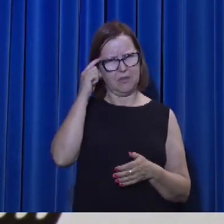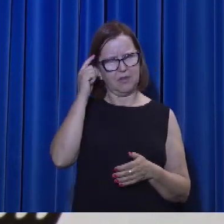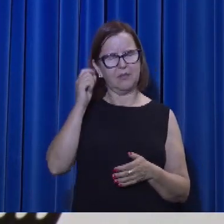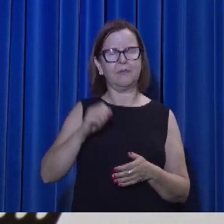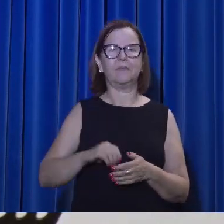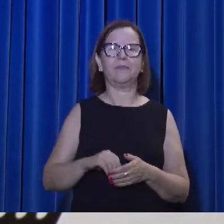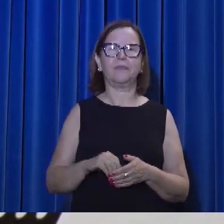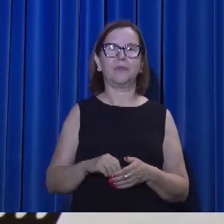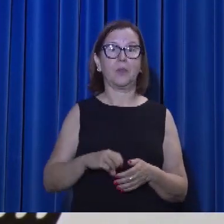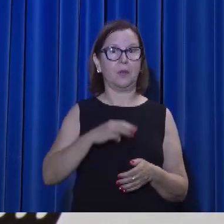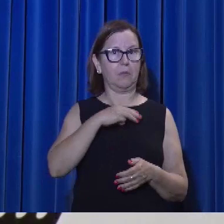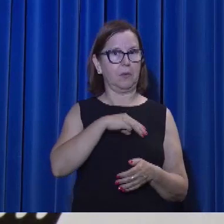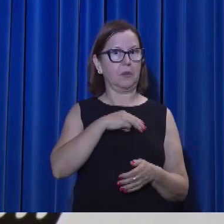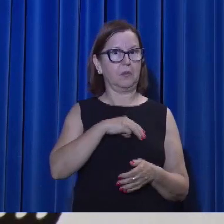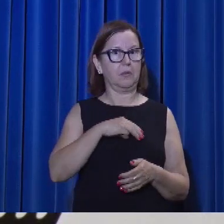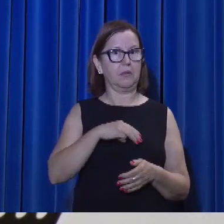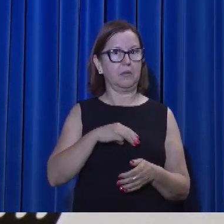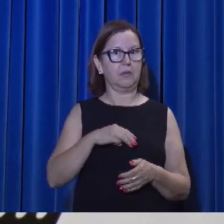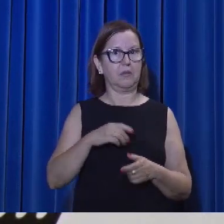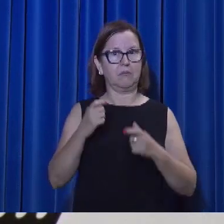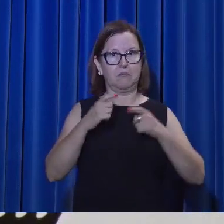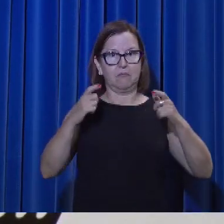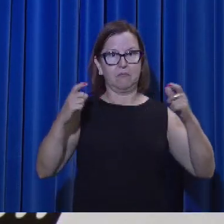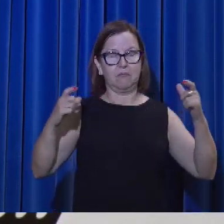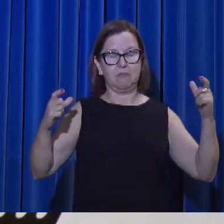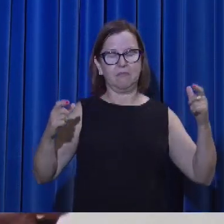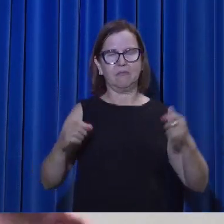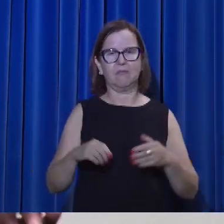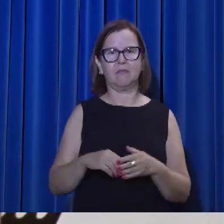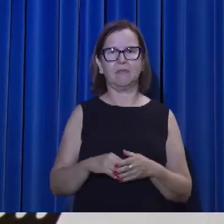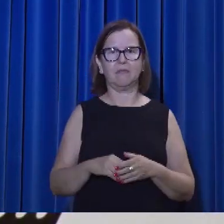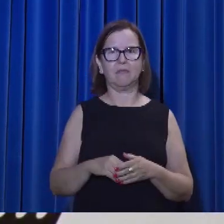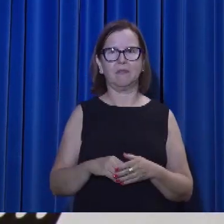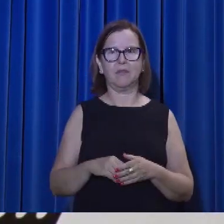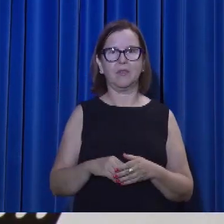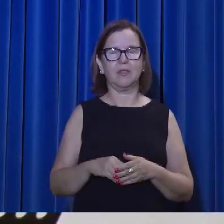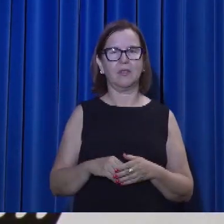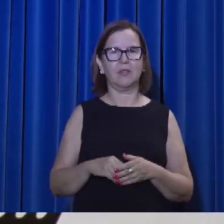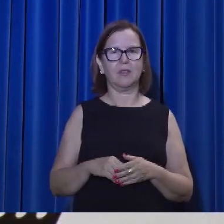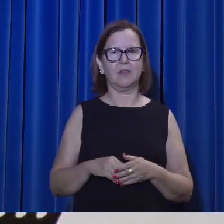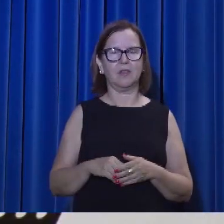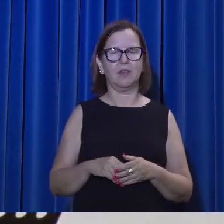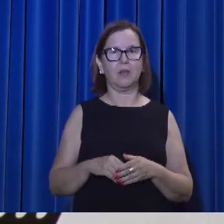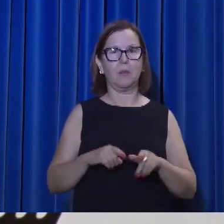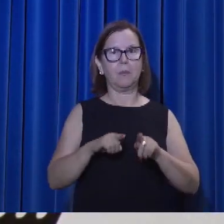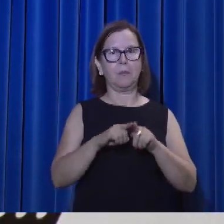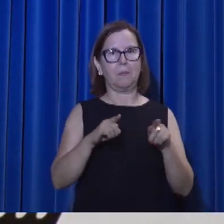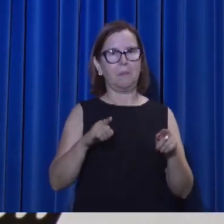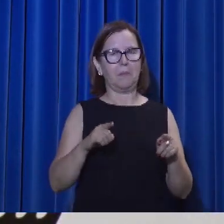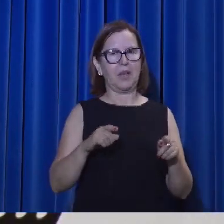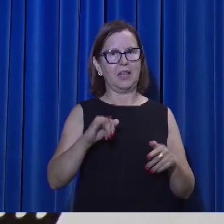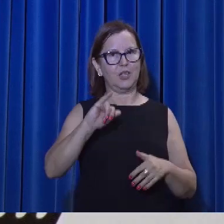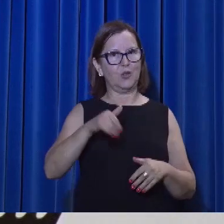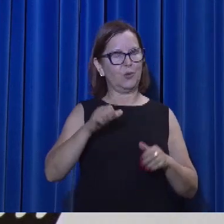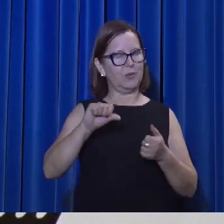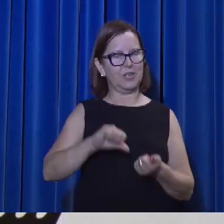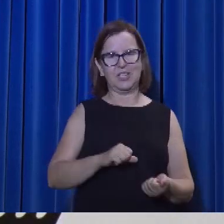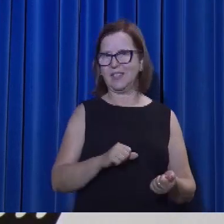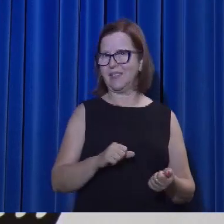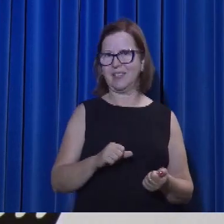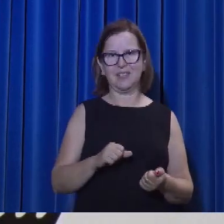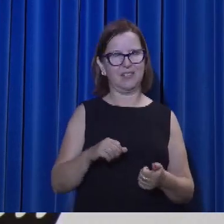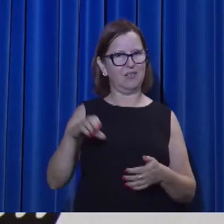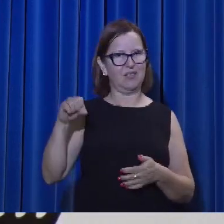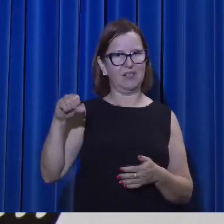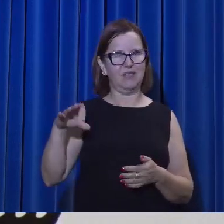O ministério do cara bombando. Ele podia falar, bom, mas ele não era a luz. E